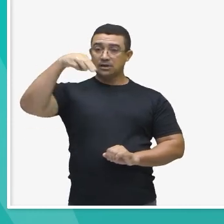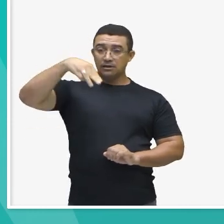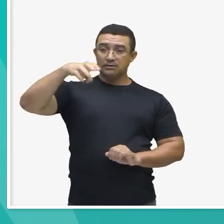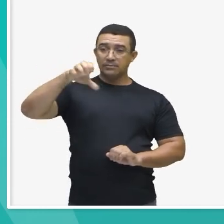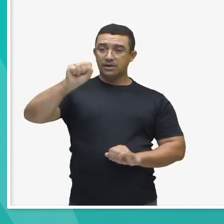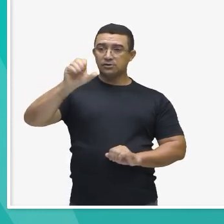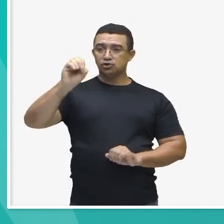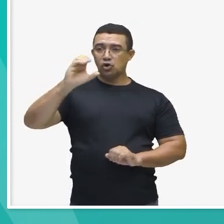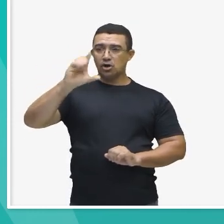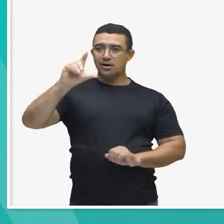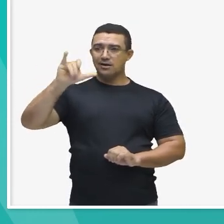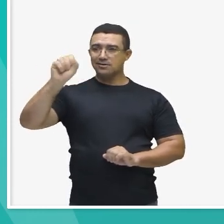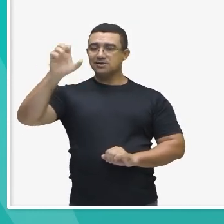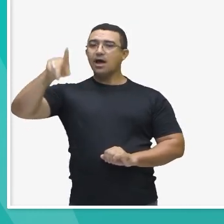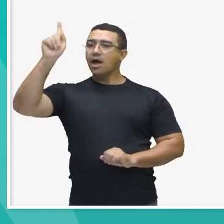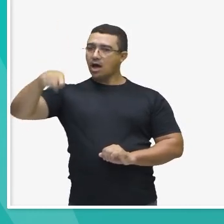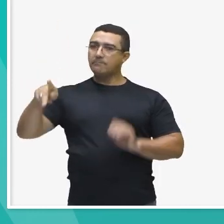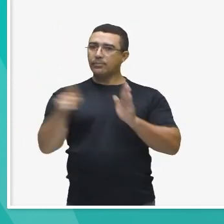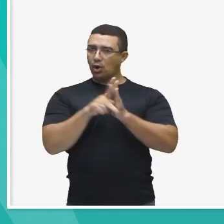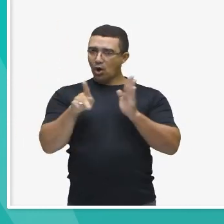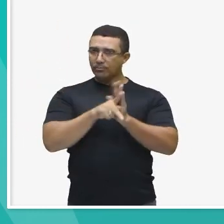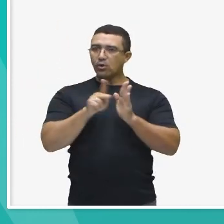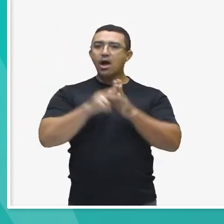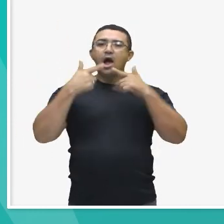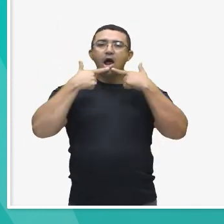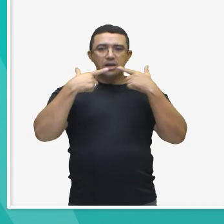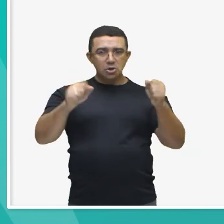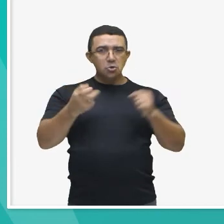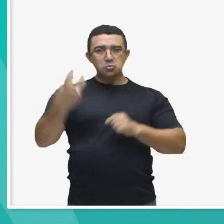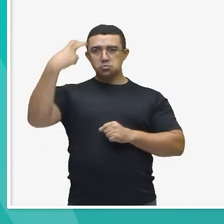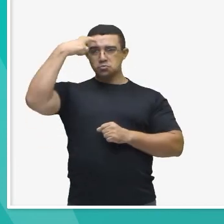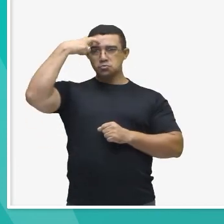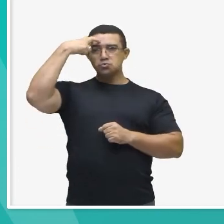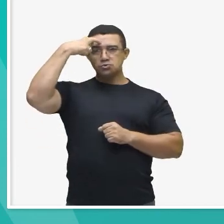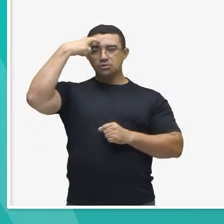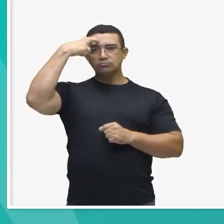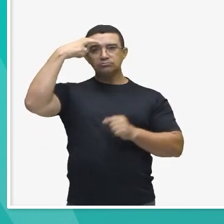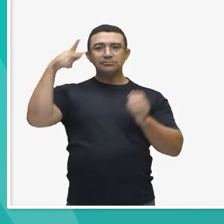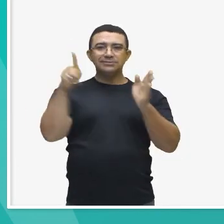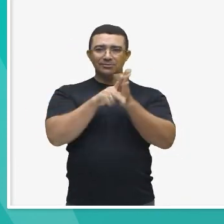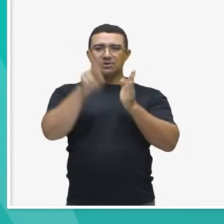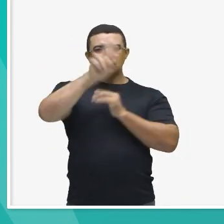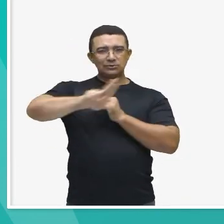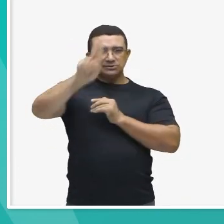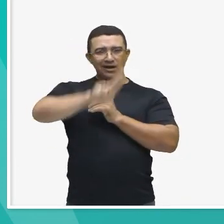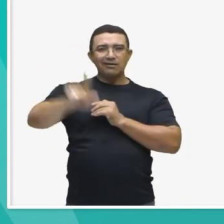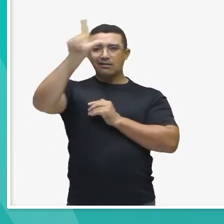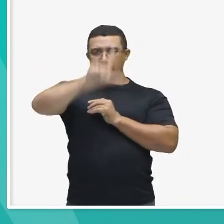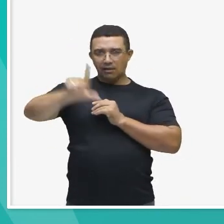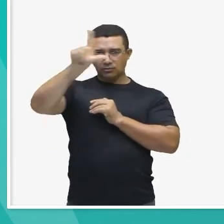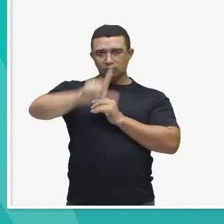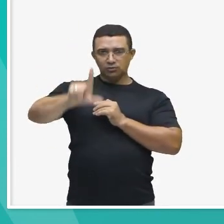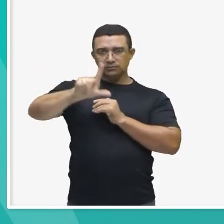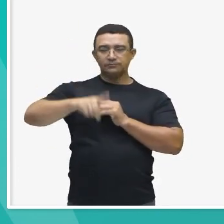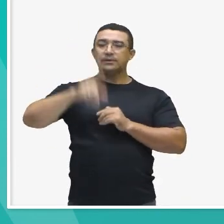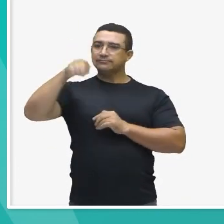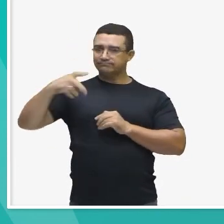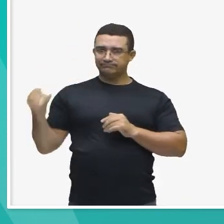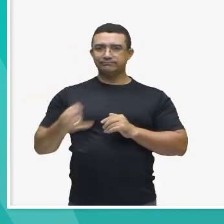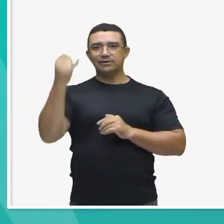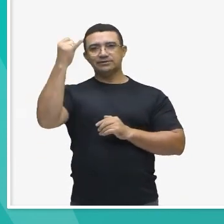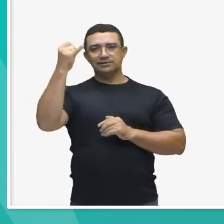colocação exclusiva da língua culta e da modalidade literária. Isso é importantíssimo, tá? Então,